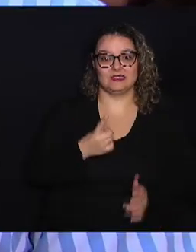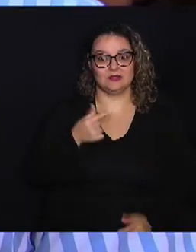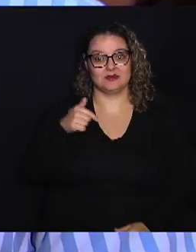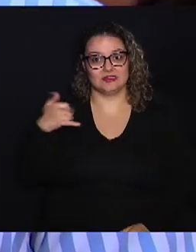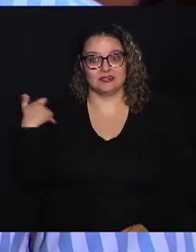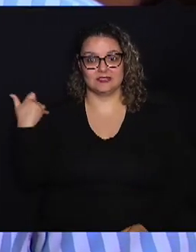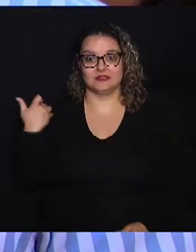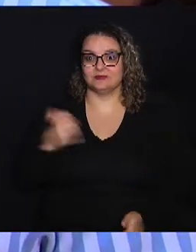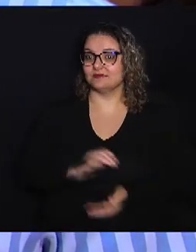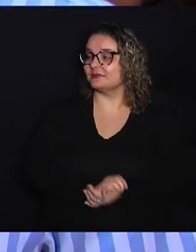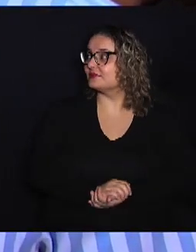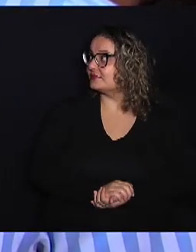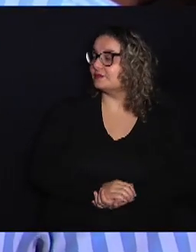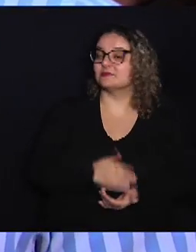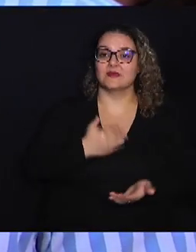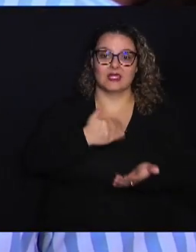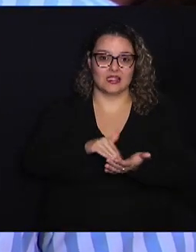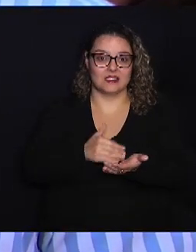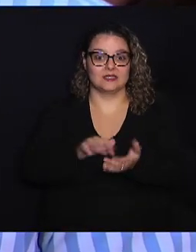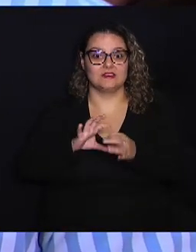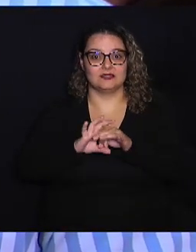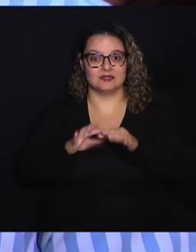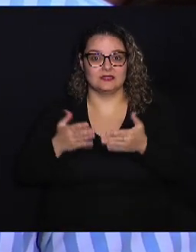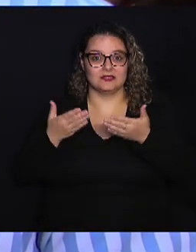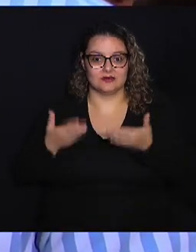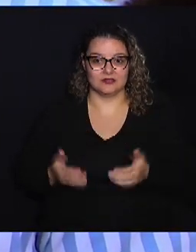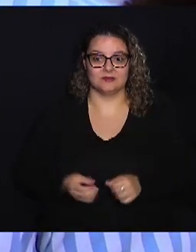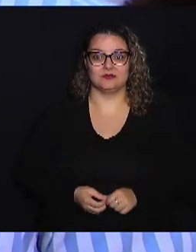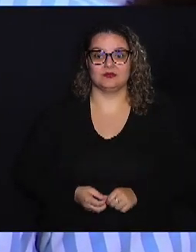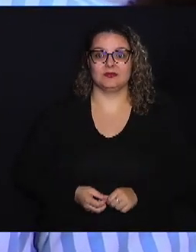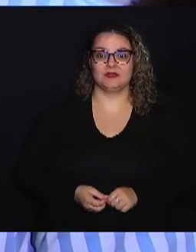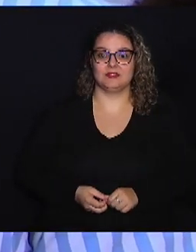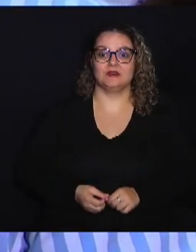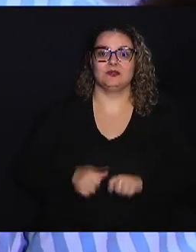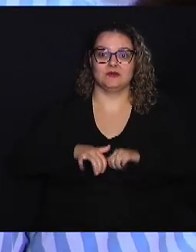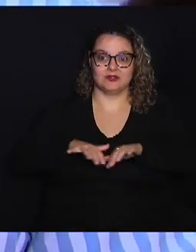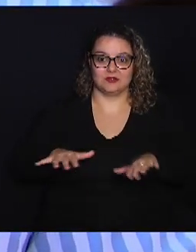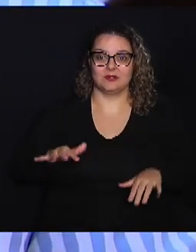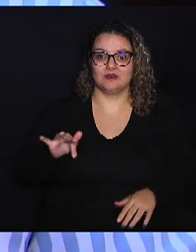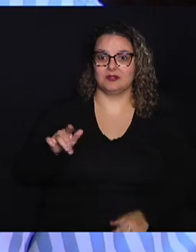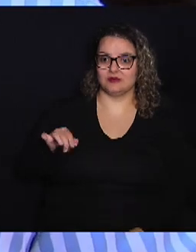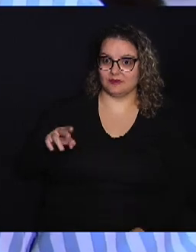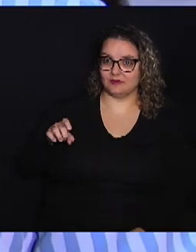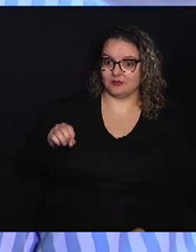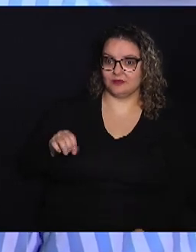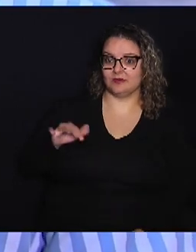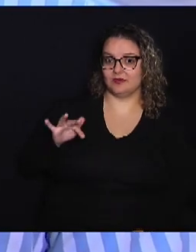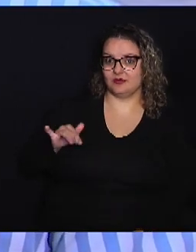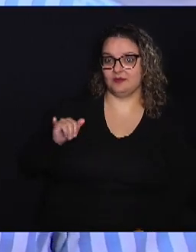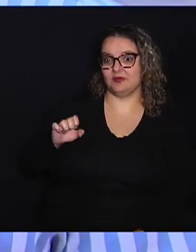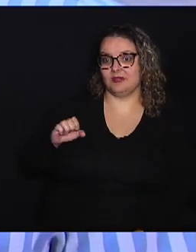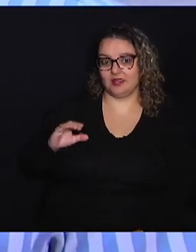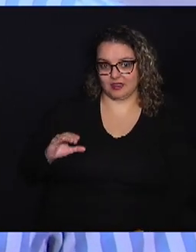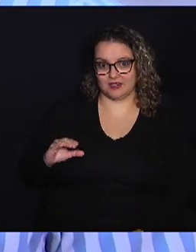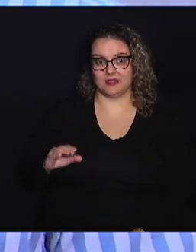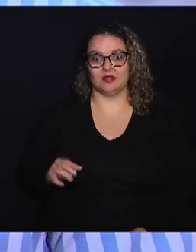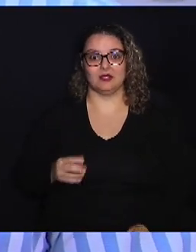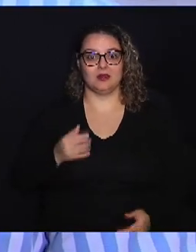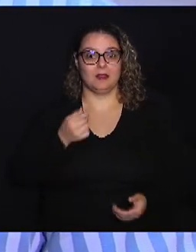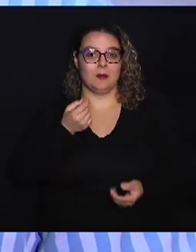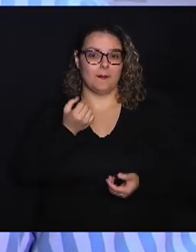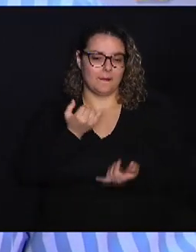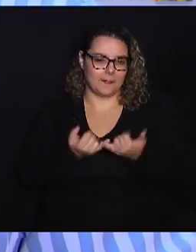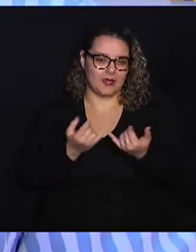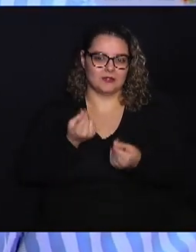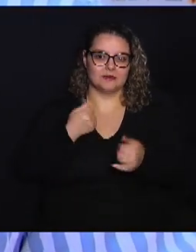A Secretaria, além de ceder o espaço para eles, tem o fomento através do nosso fundo, que é o FIEC, que fomenta parte do projeto. A gente